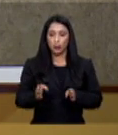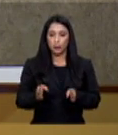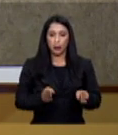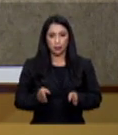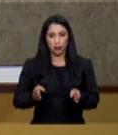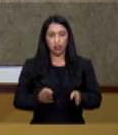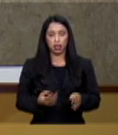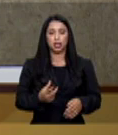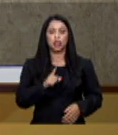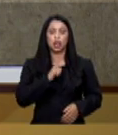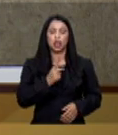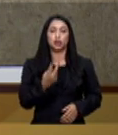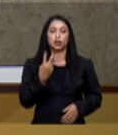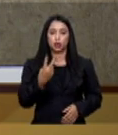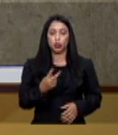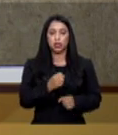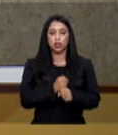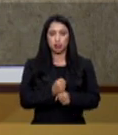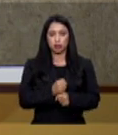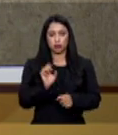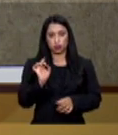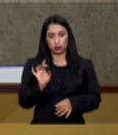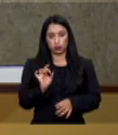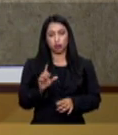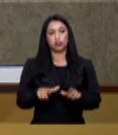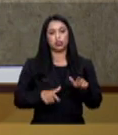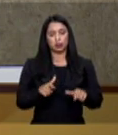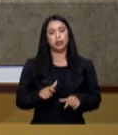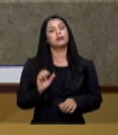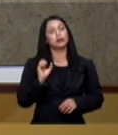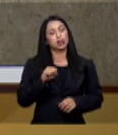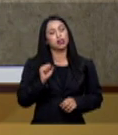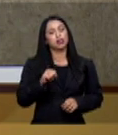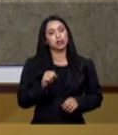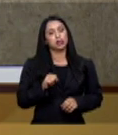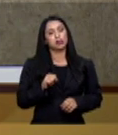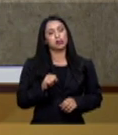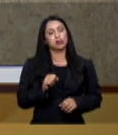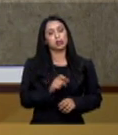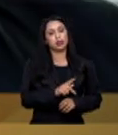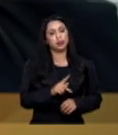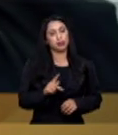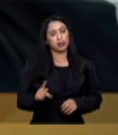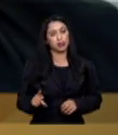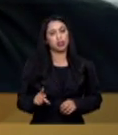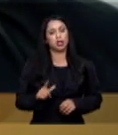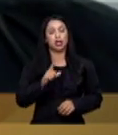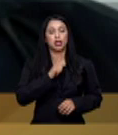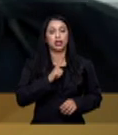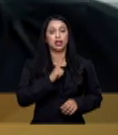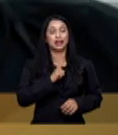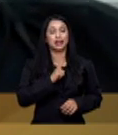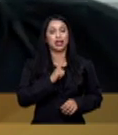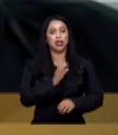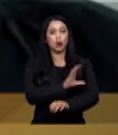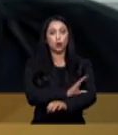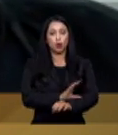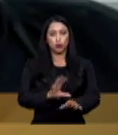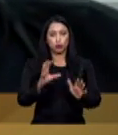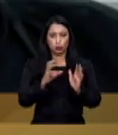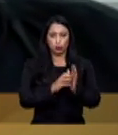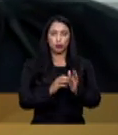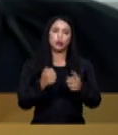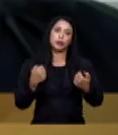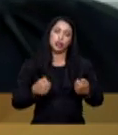por essa lei declarada inconstitucional, é isso? Isso, presidente, porque a preocupação é que a realização de concurso público demanda um